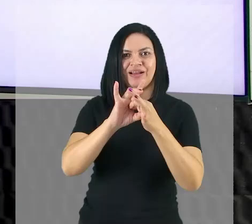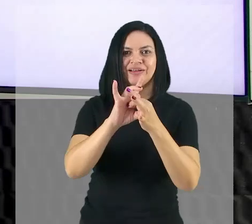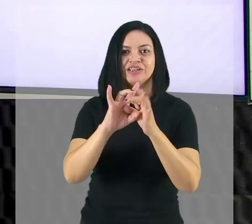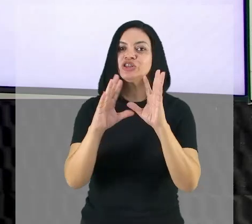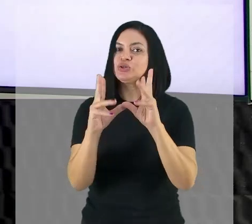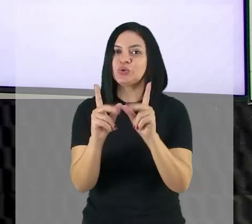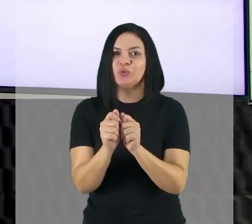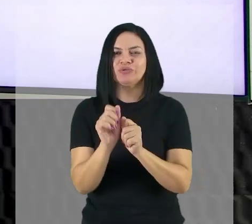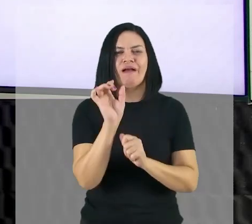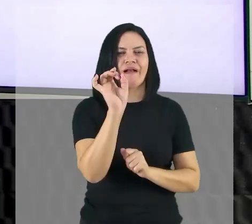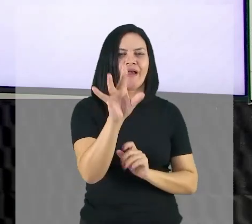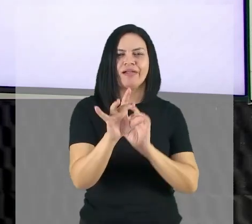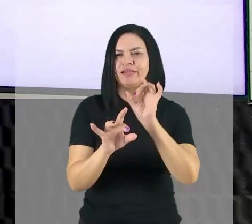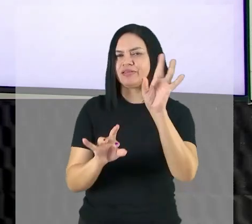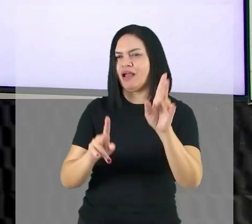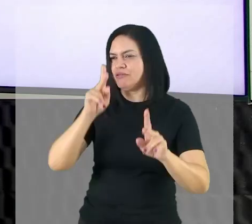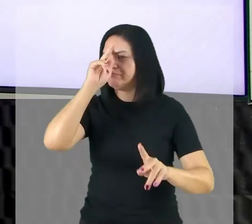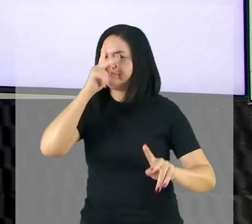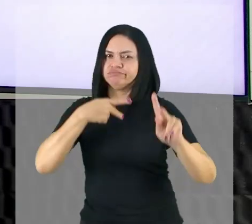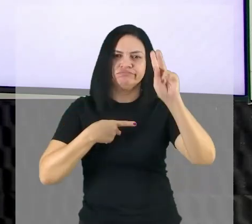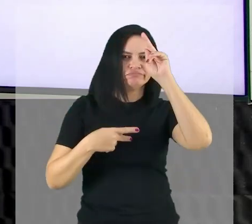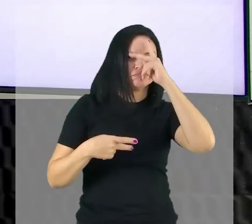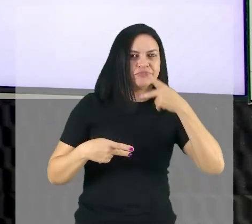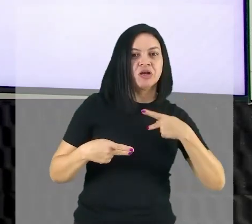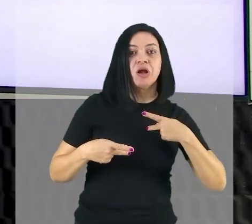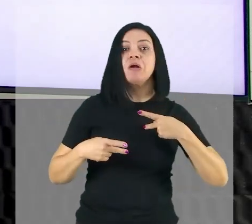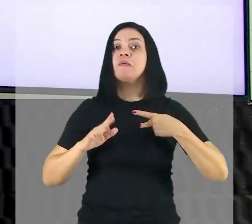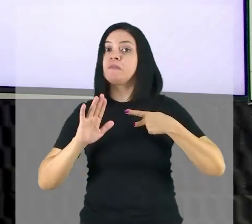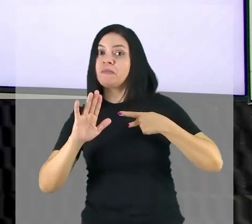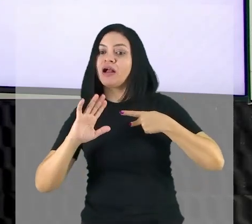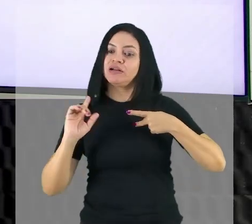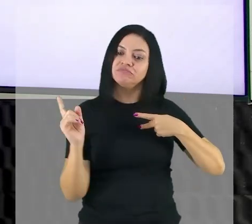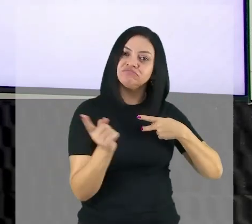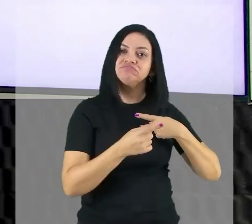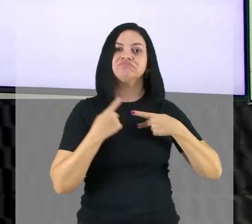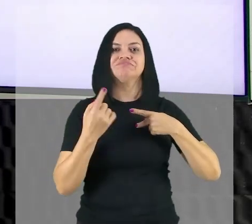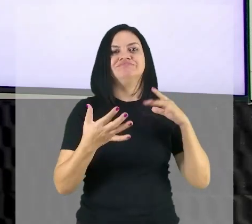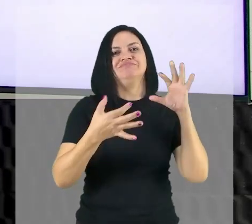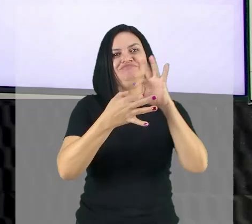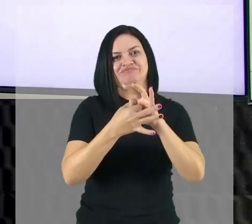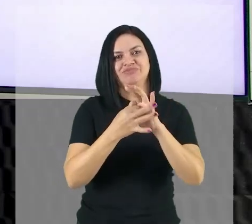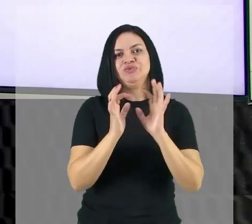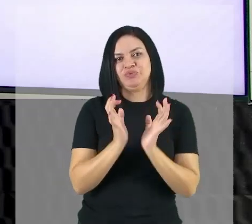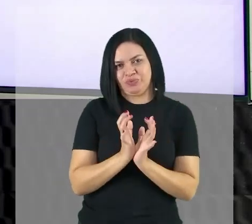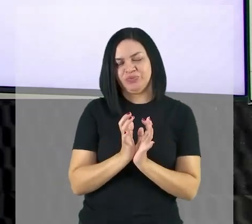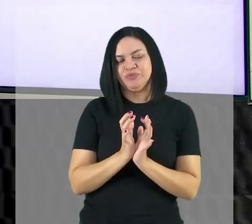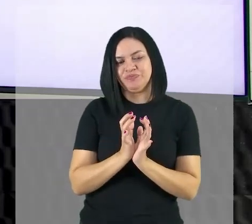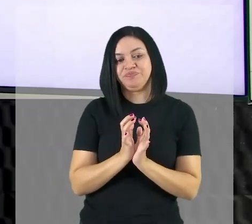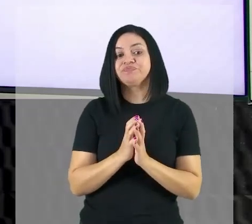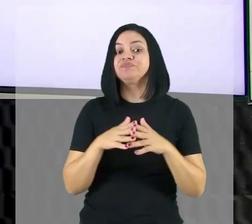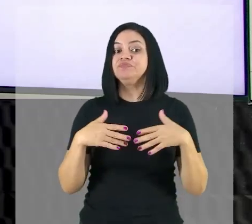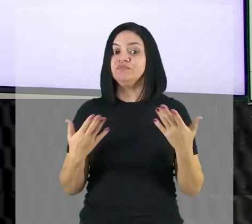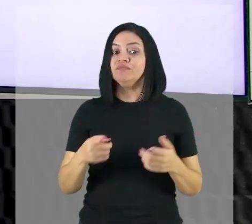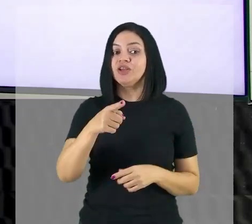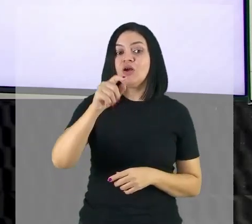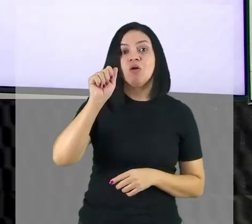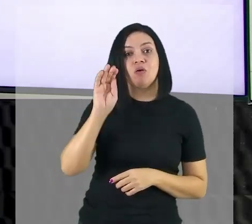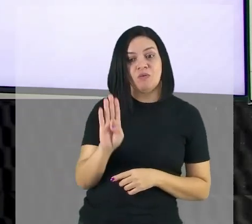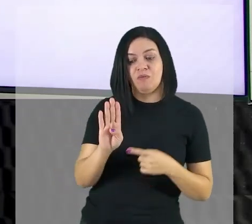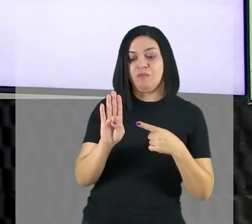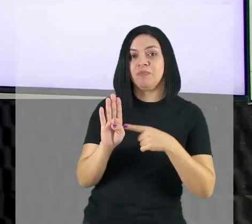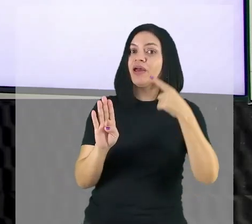todo. Cada um tem a sua individualidade, mas essa individualidade compõe um grupo. Então, a ideia que